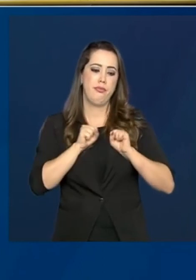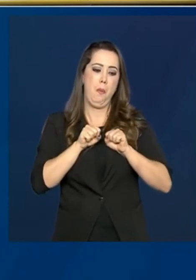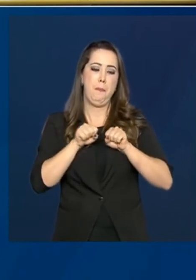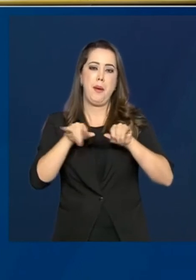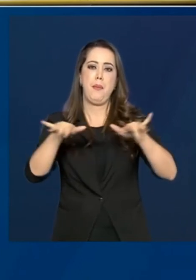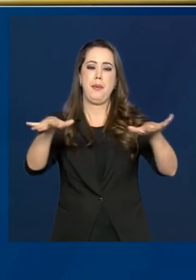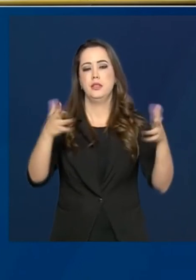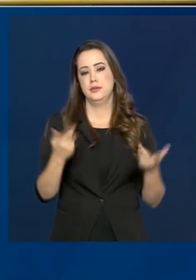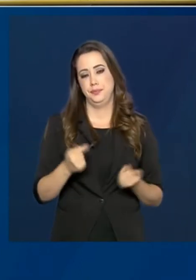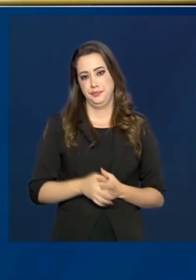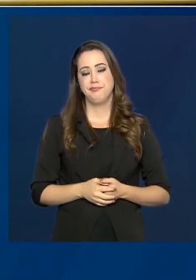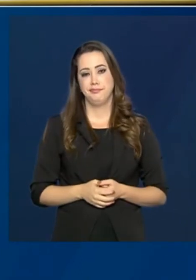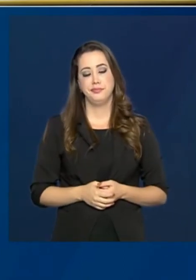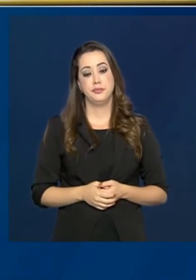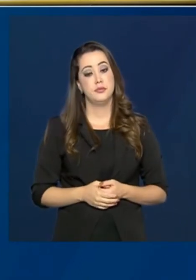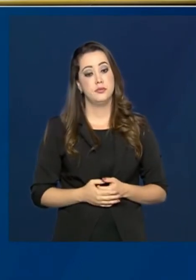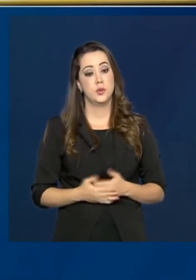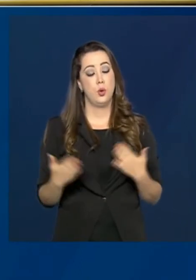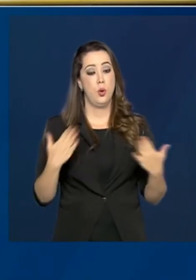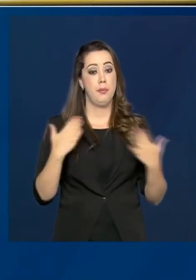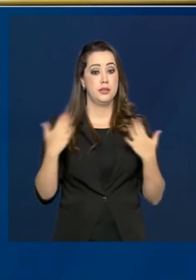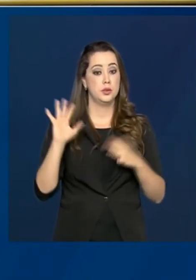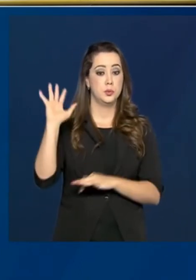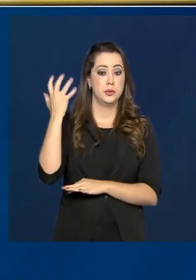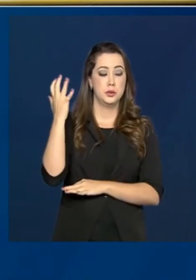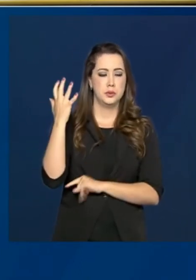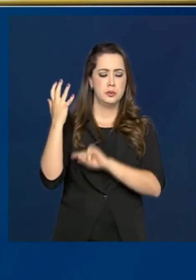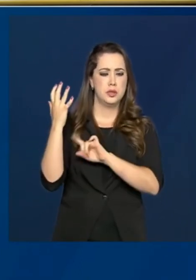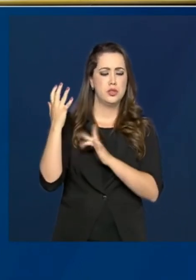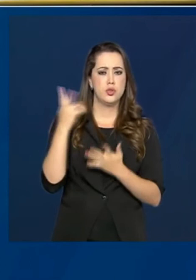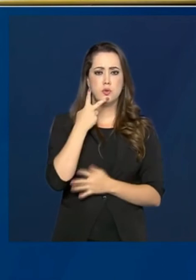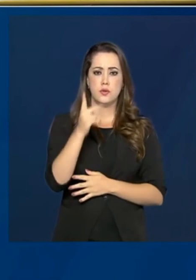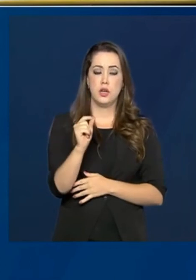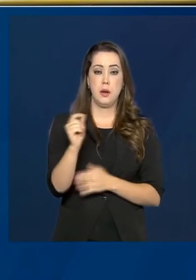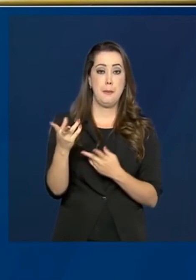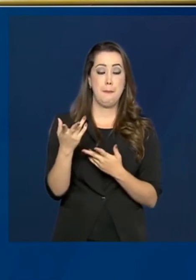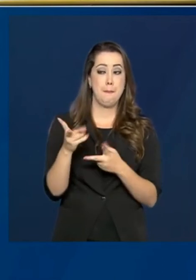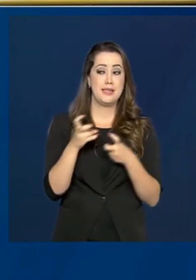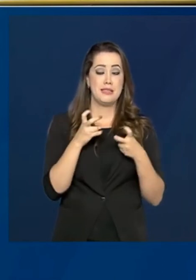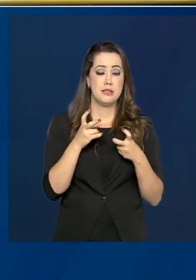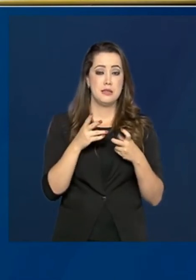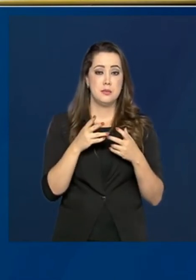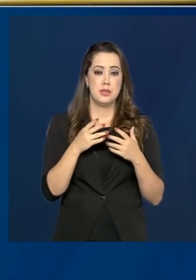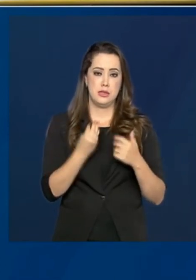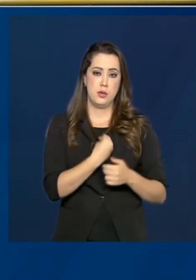queridos. Pode passar. Dimensão do meio ambiente é um indicador de percepção de qualidade de vida também.